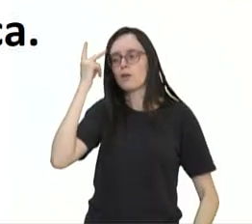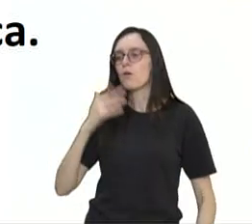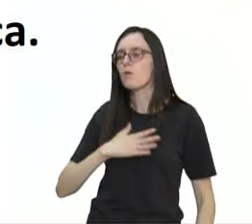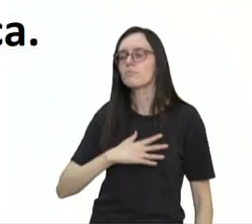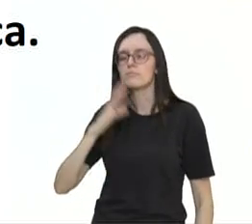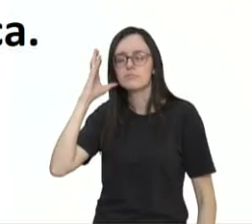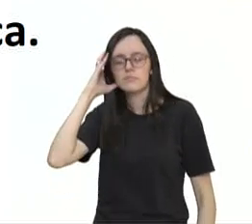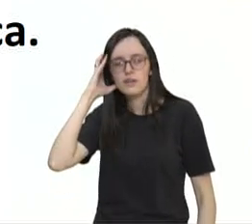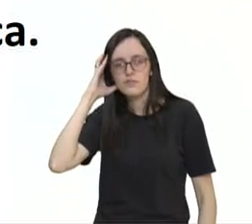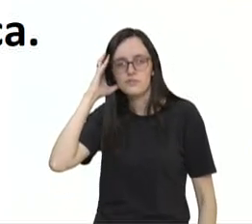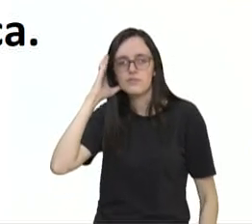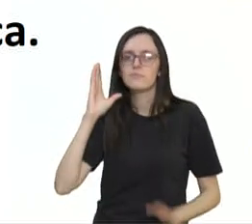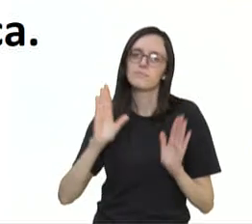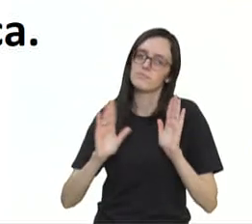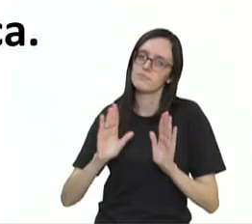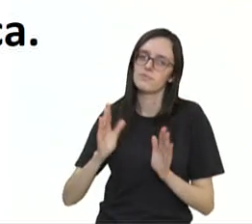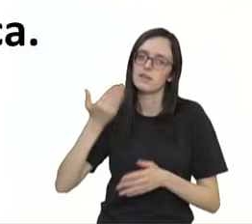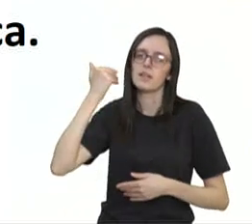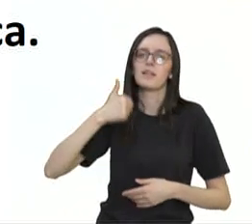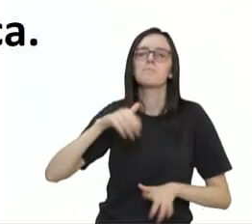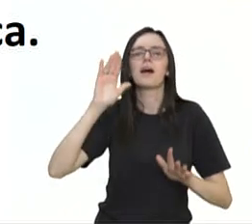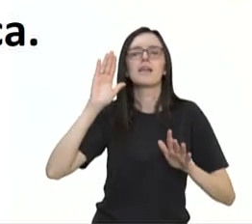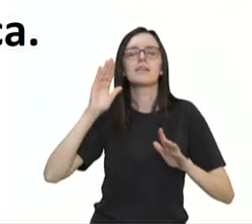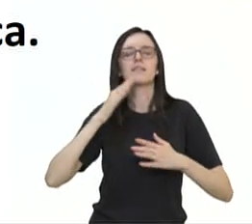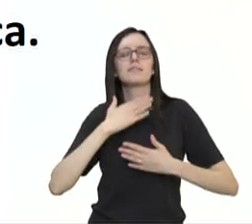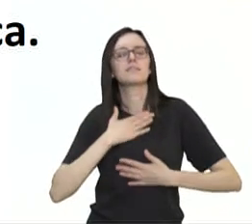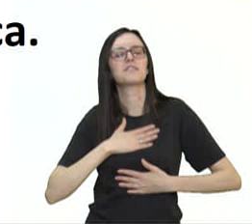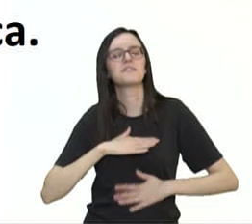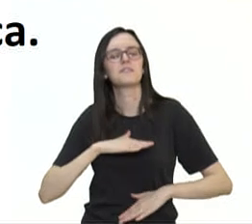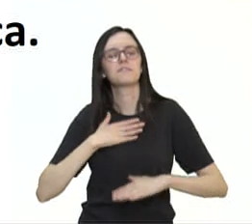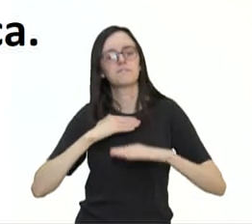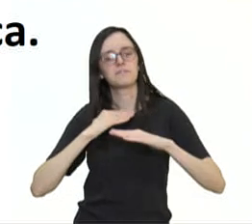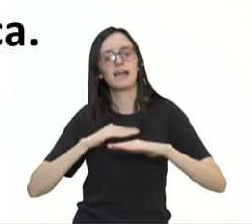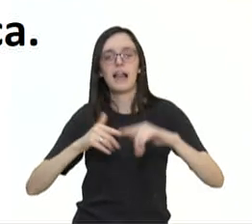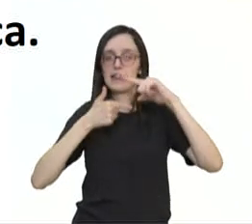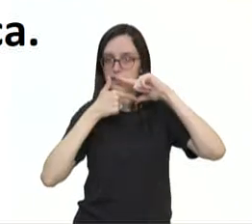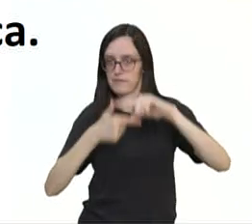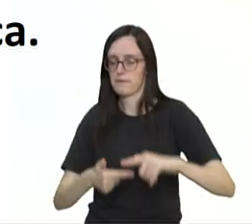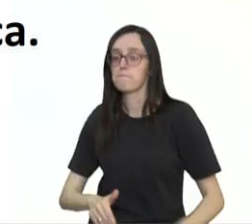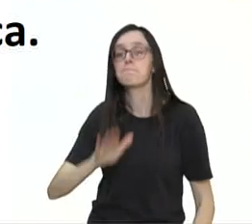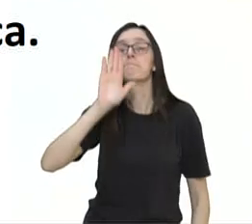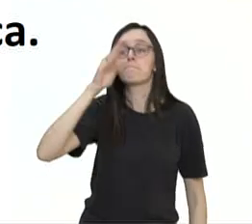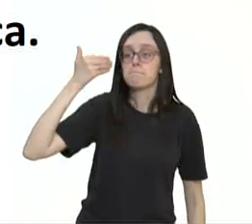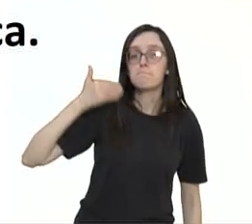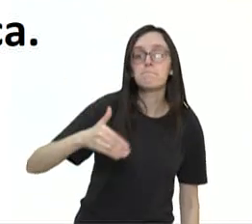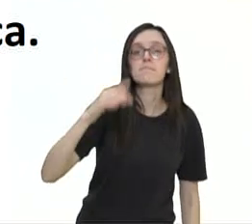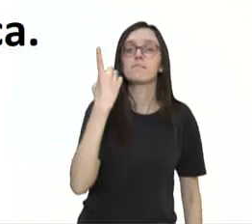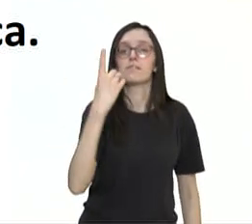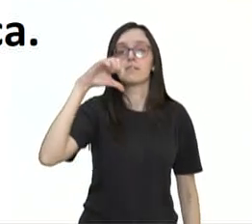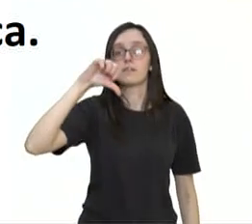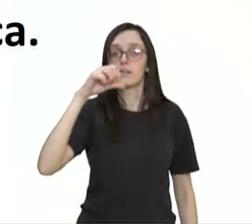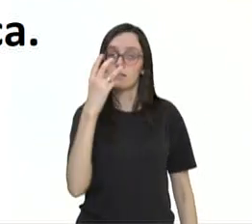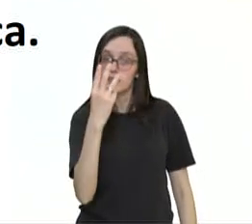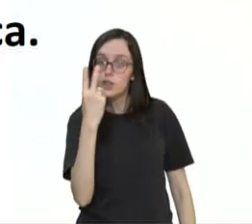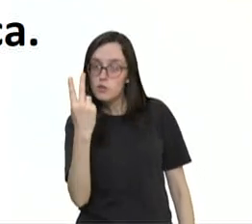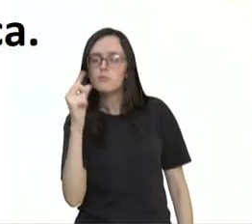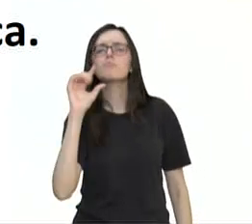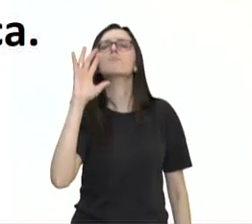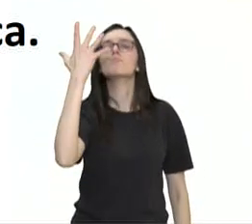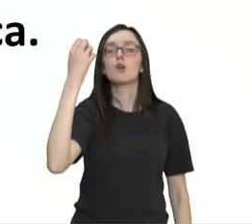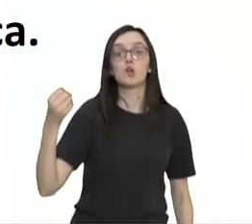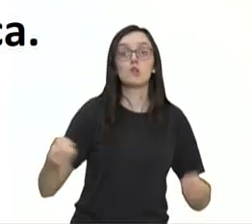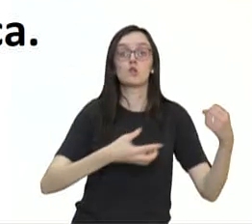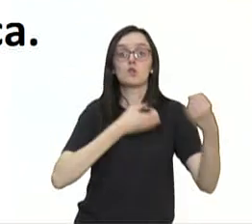a agilidade. Era uma coisa um pouco mais lenta, um pouco mais tradicional. A partir de 1932,